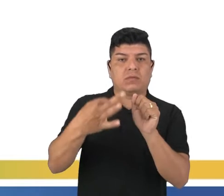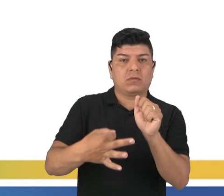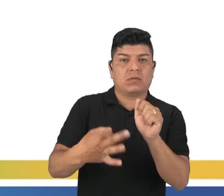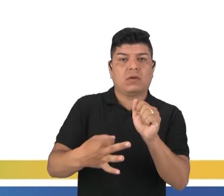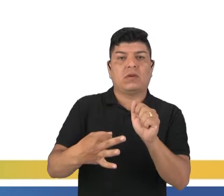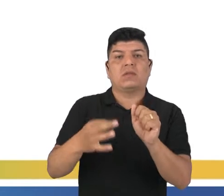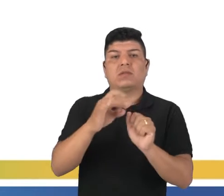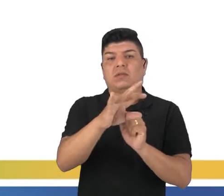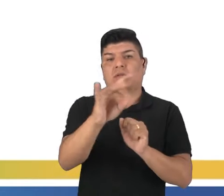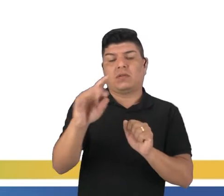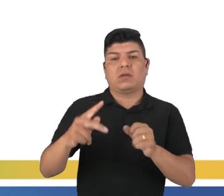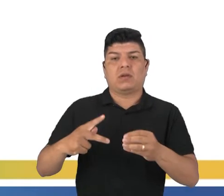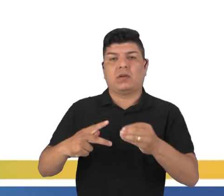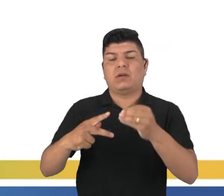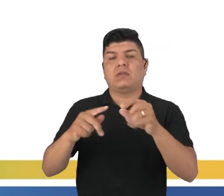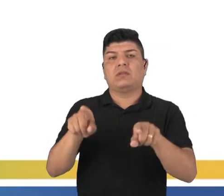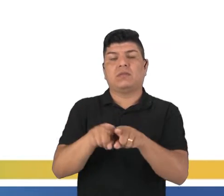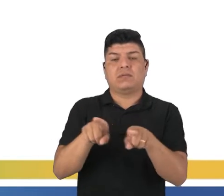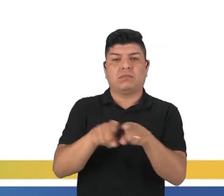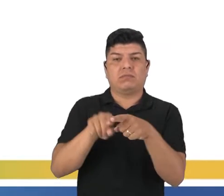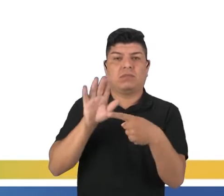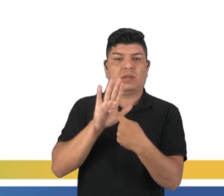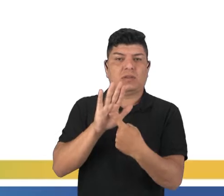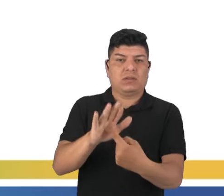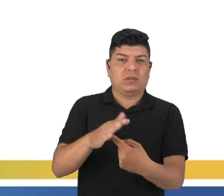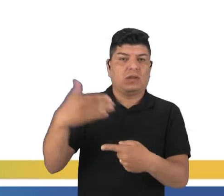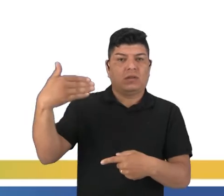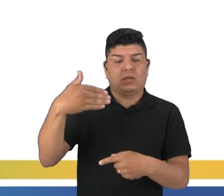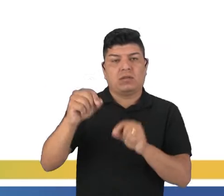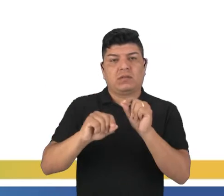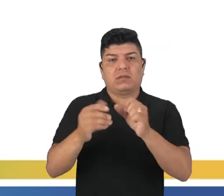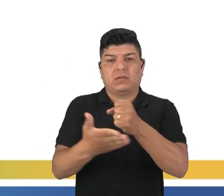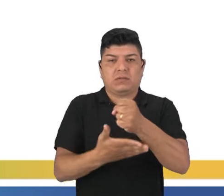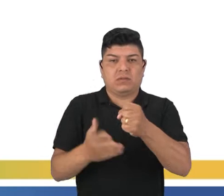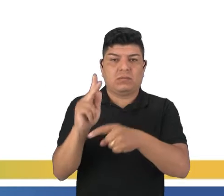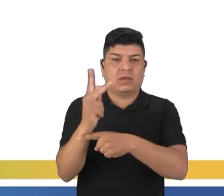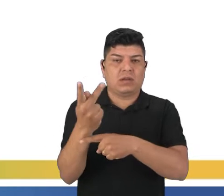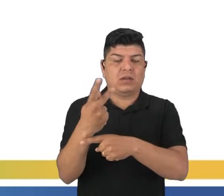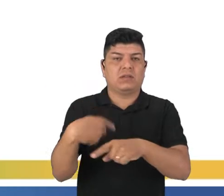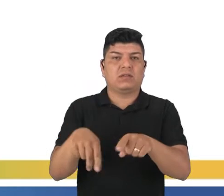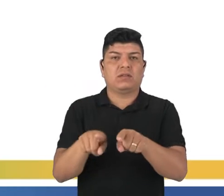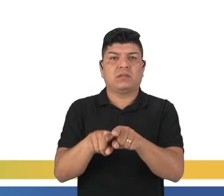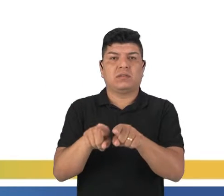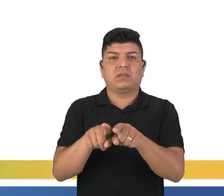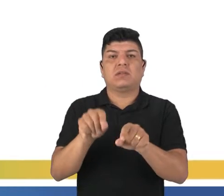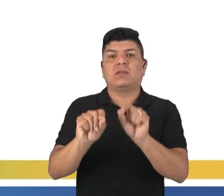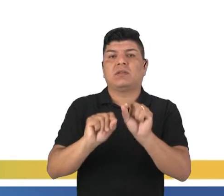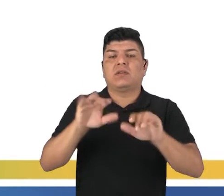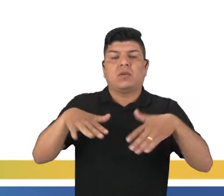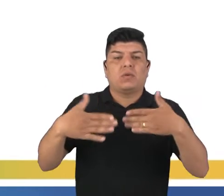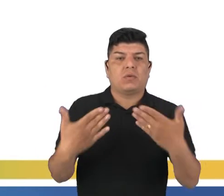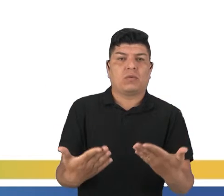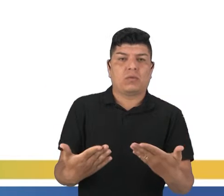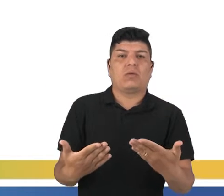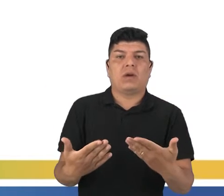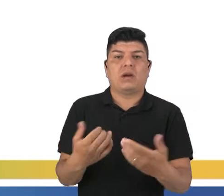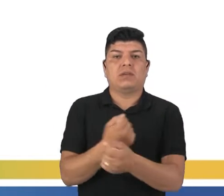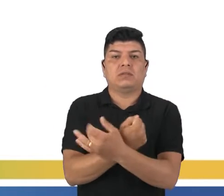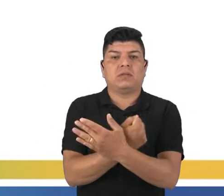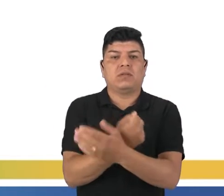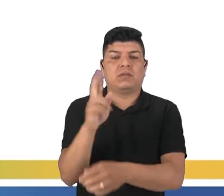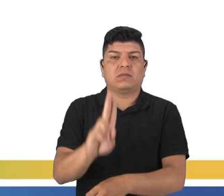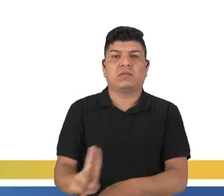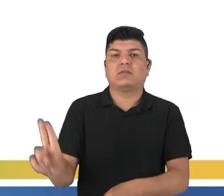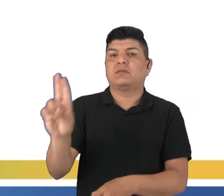vai codificar as proteínas. Ele apresenta sequências de bases nitrogenadas que determinam quais aminoácidos